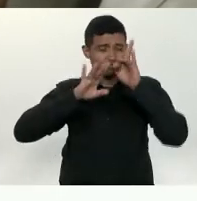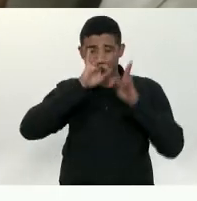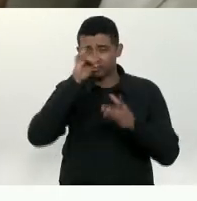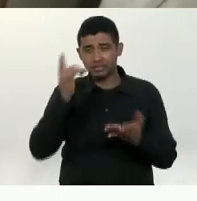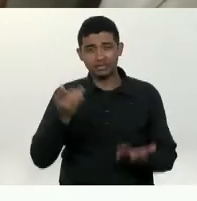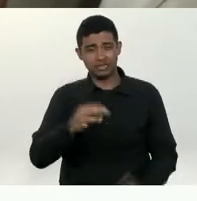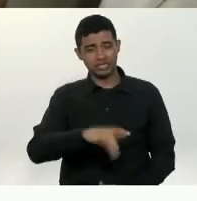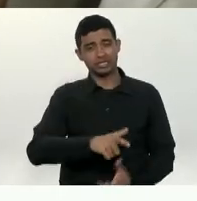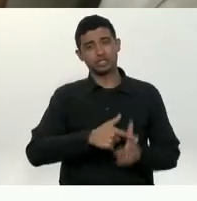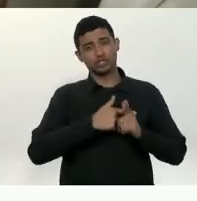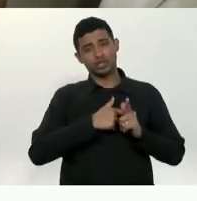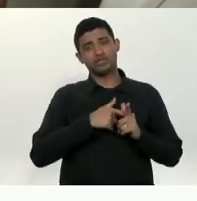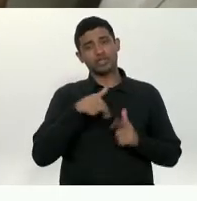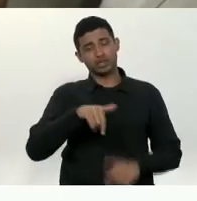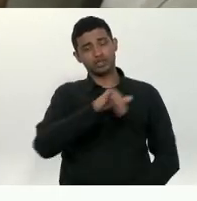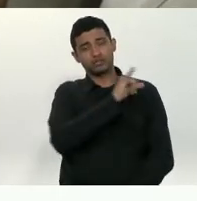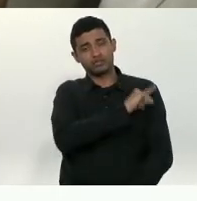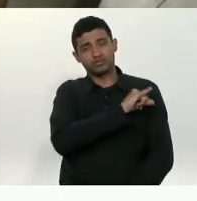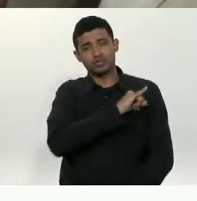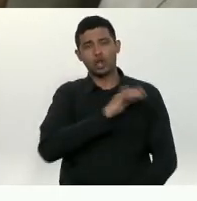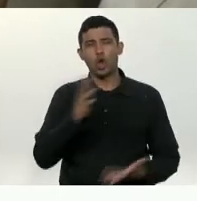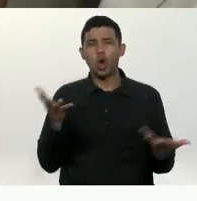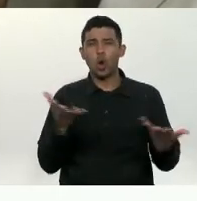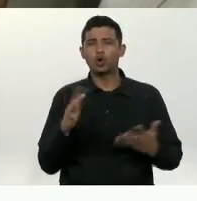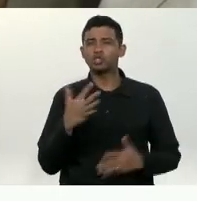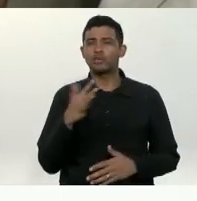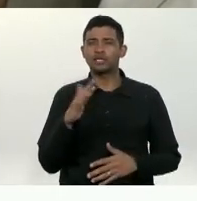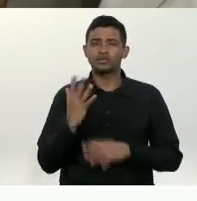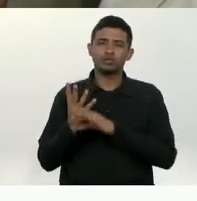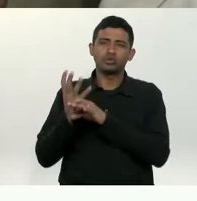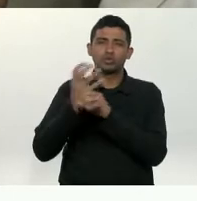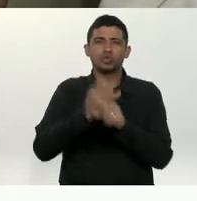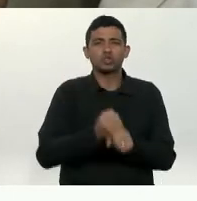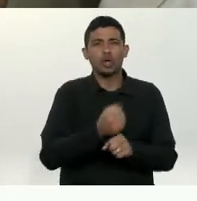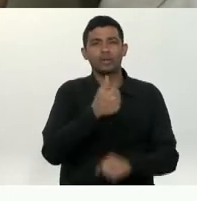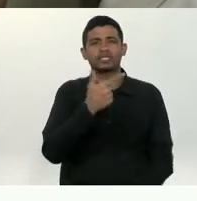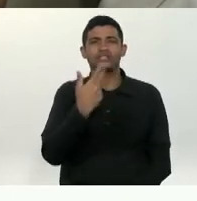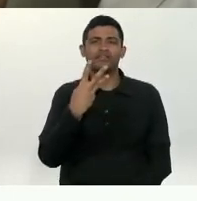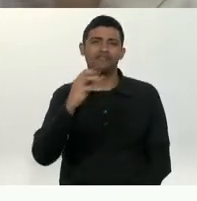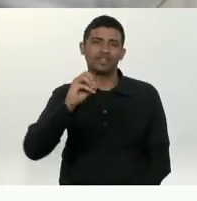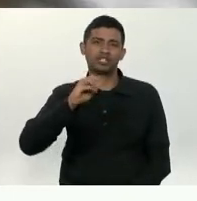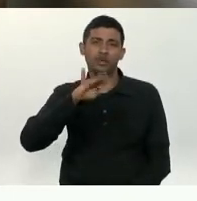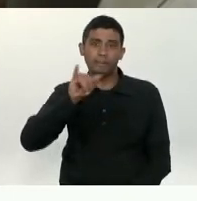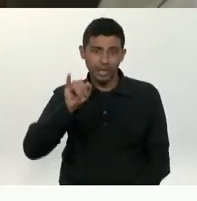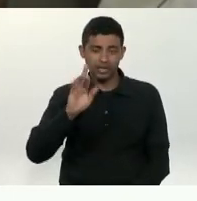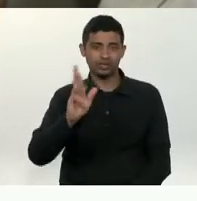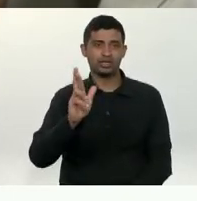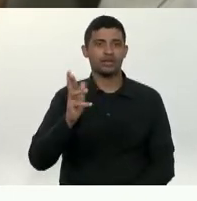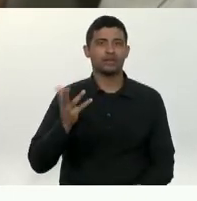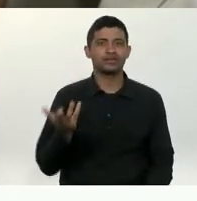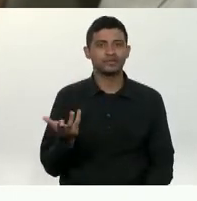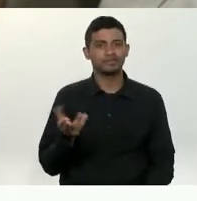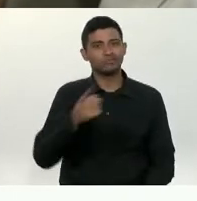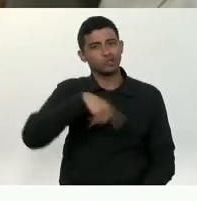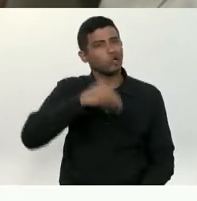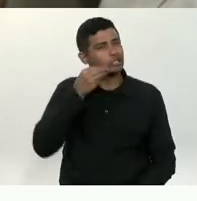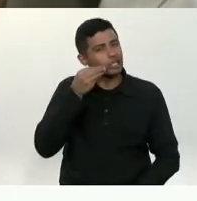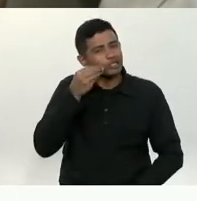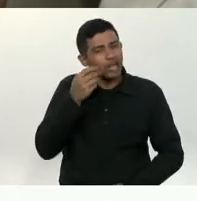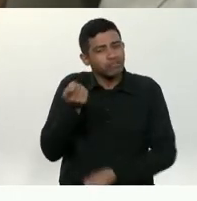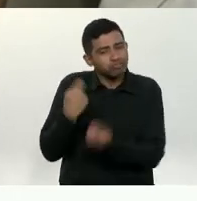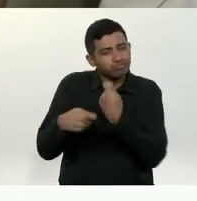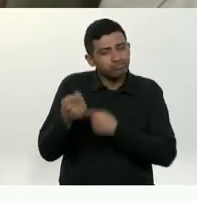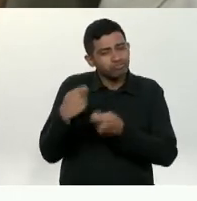né? O endividamento hoje chega a 120 bilhões de reais, né? E é uma dívida que nós temos que renegociar